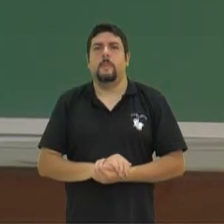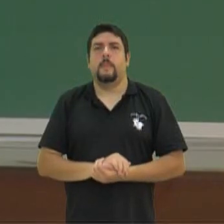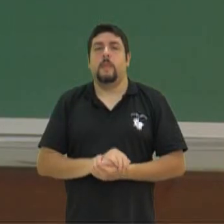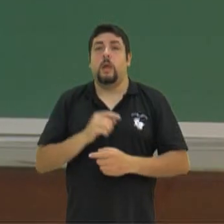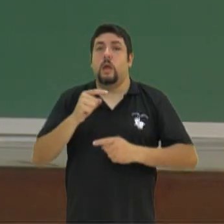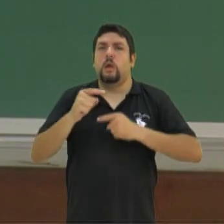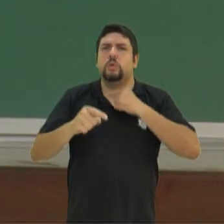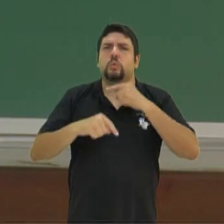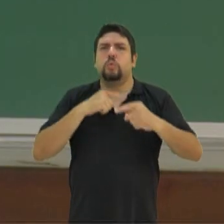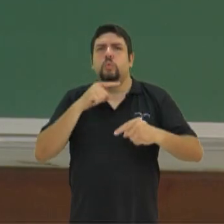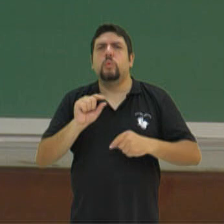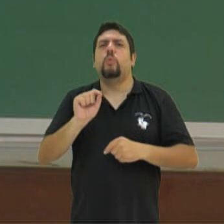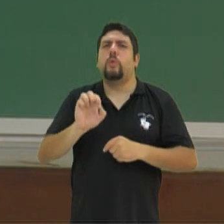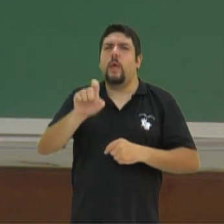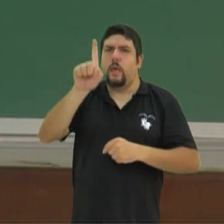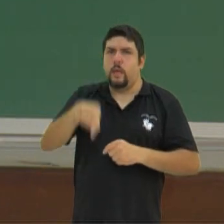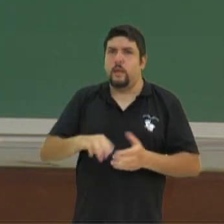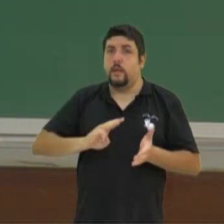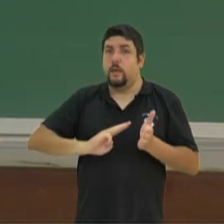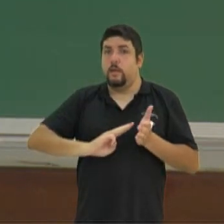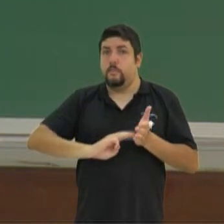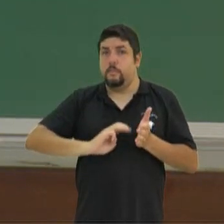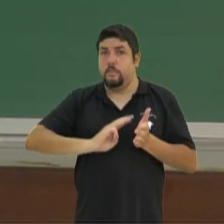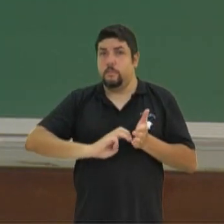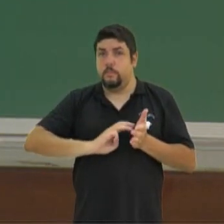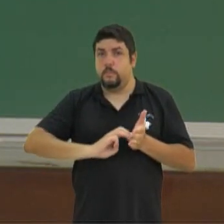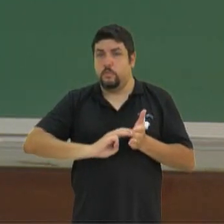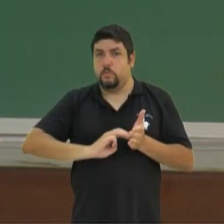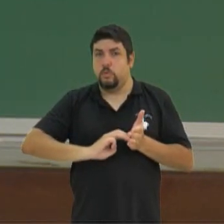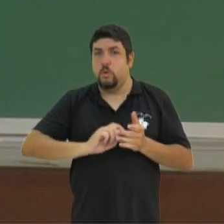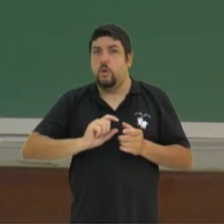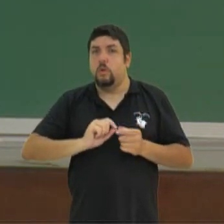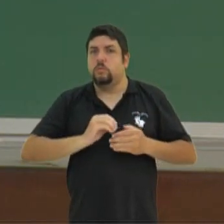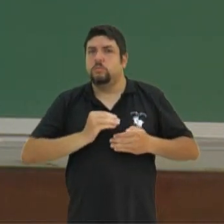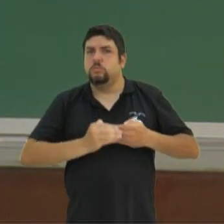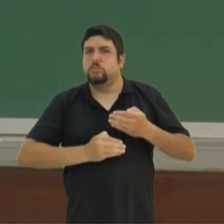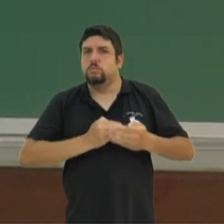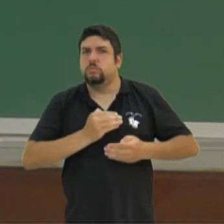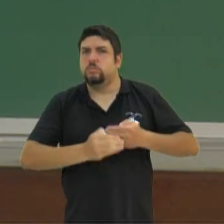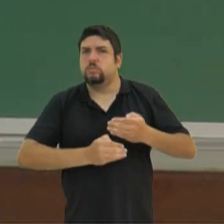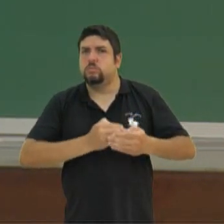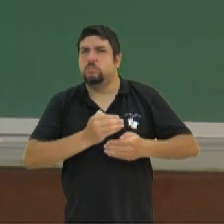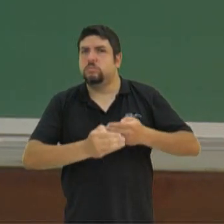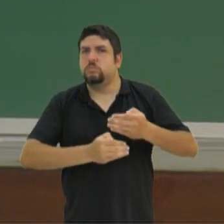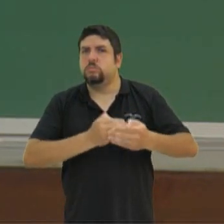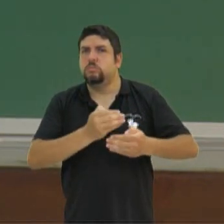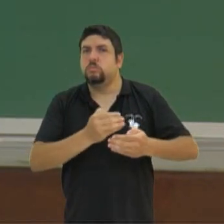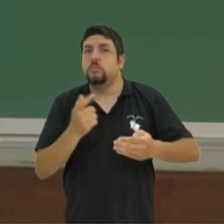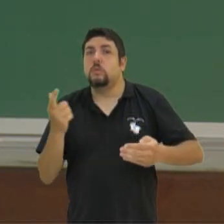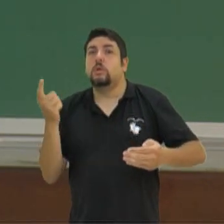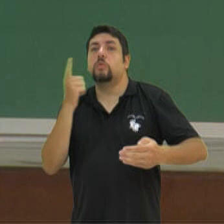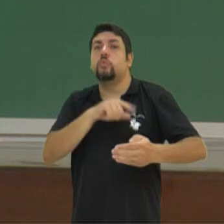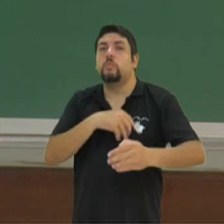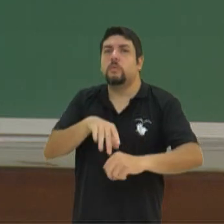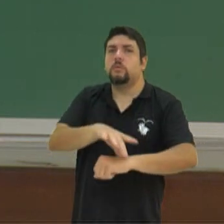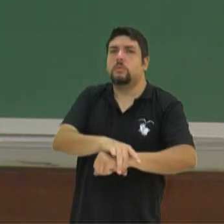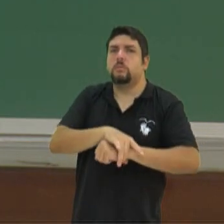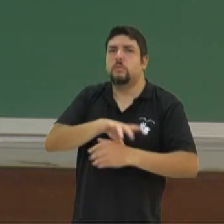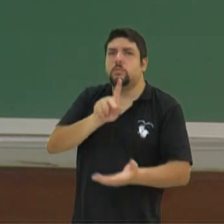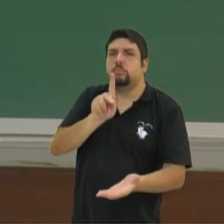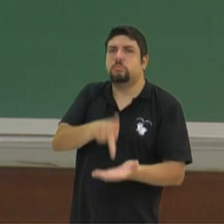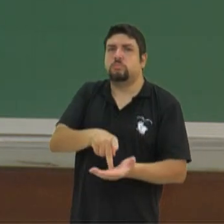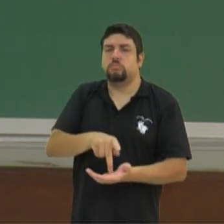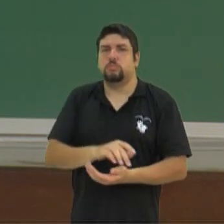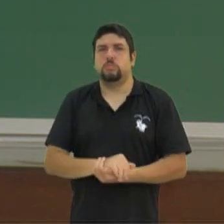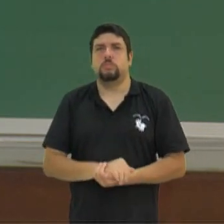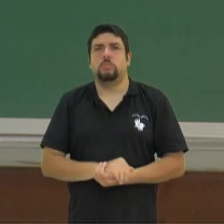adotado por Descartes para alcançar um conhecimento seguro. Trata-se de um procedimento cético, por isso que eu